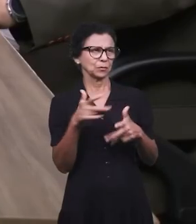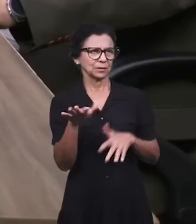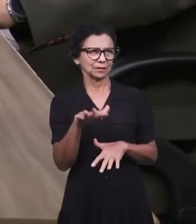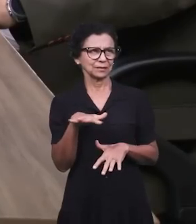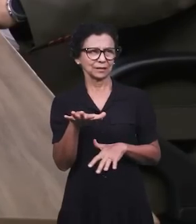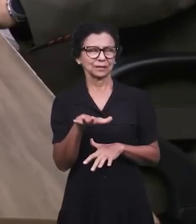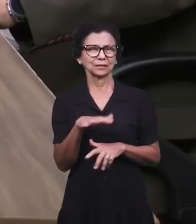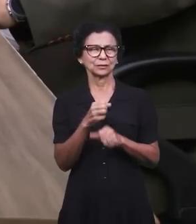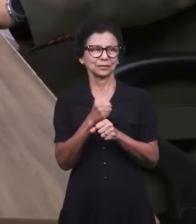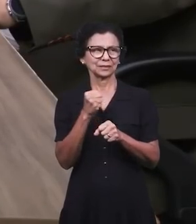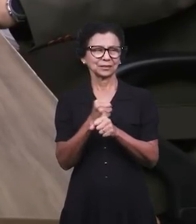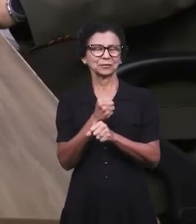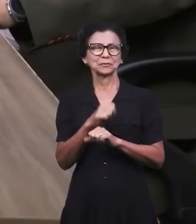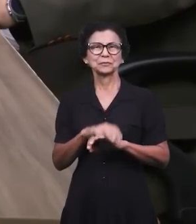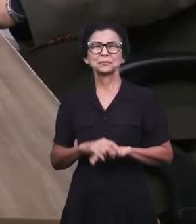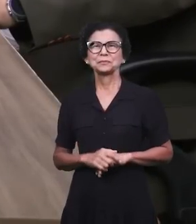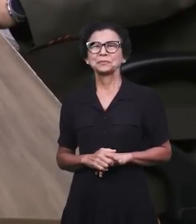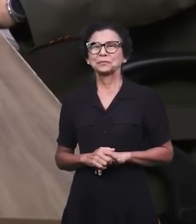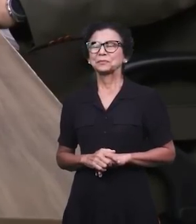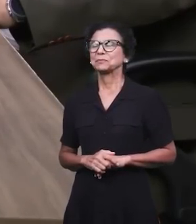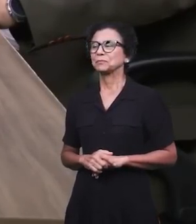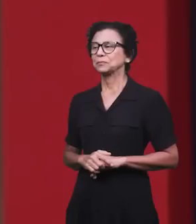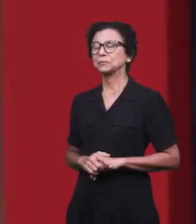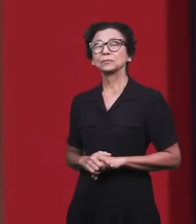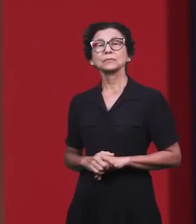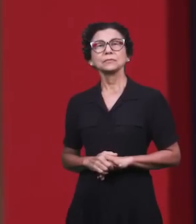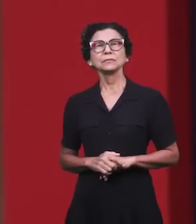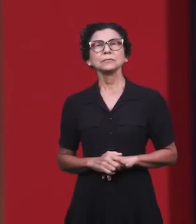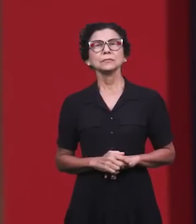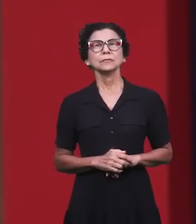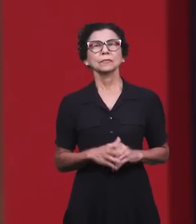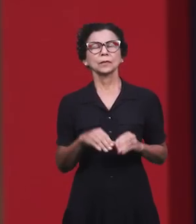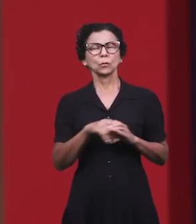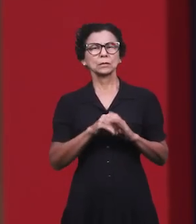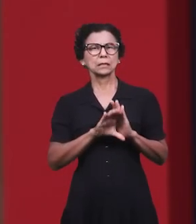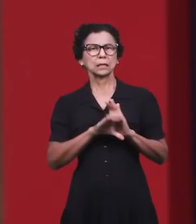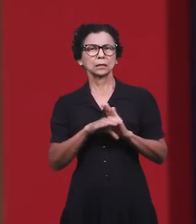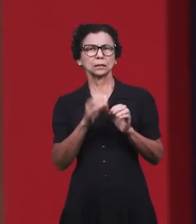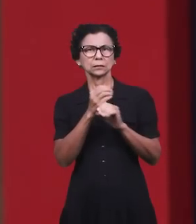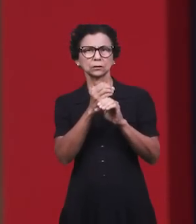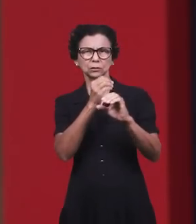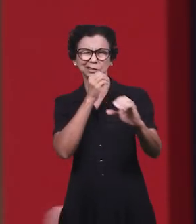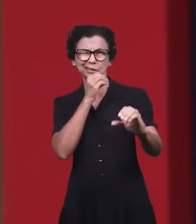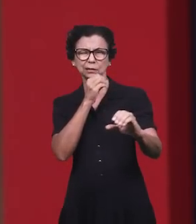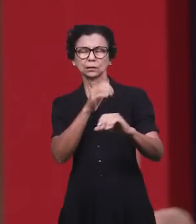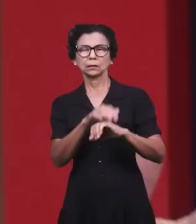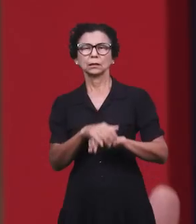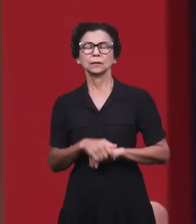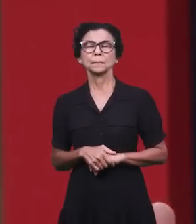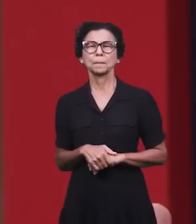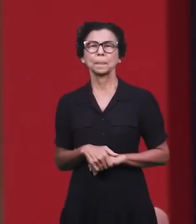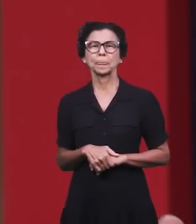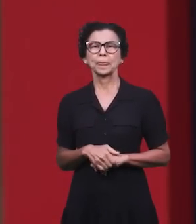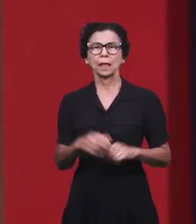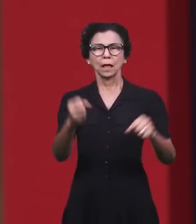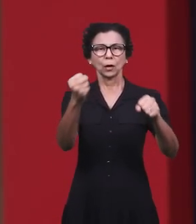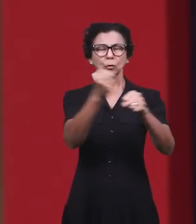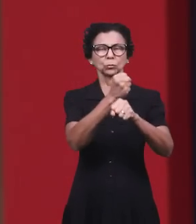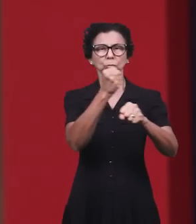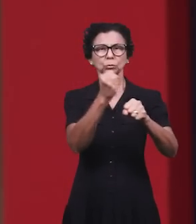conhecimento. Muito bom, Willer. Dentro dos conceitos da engenharia, nós temos a parte da